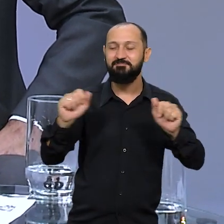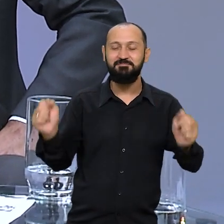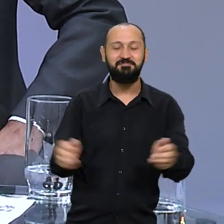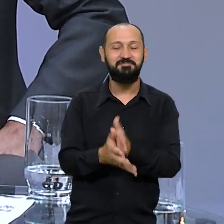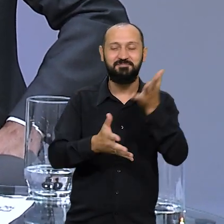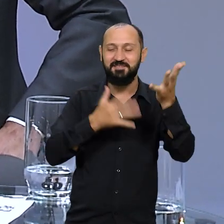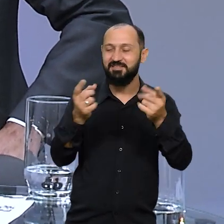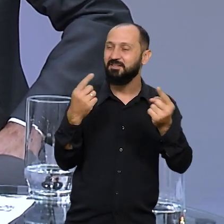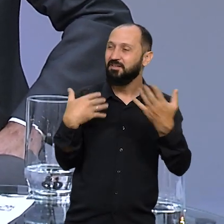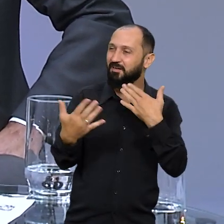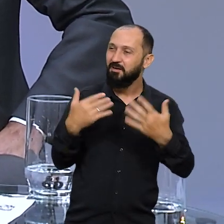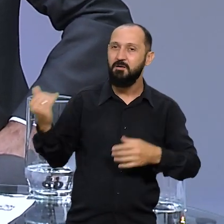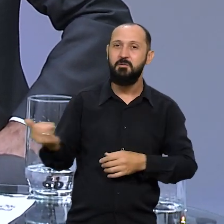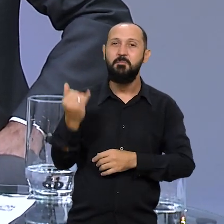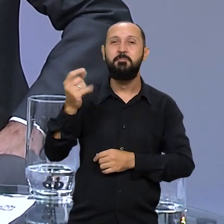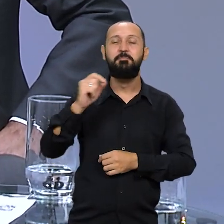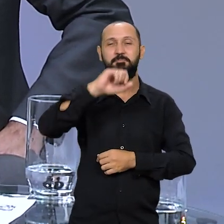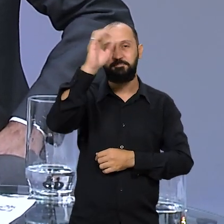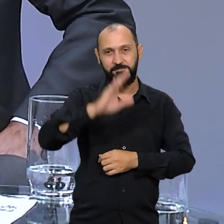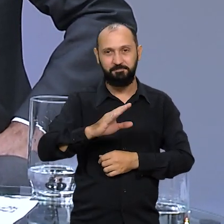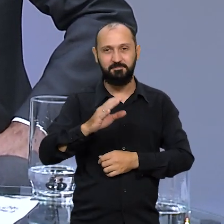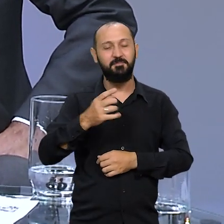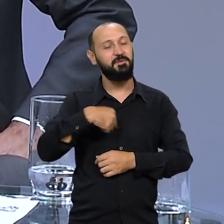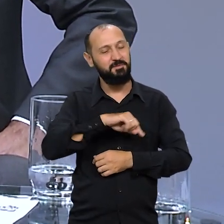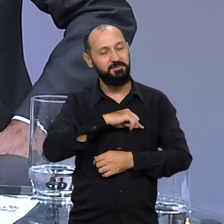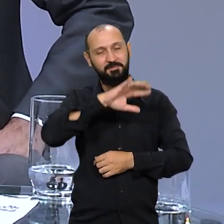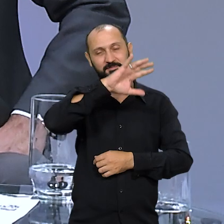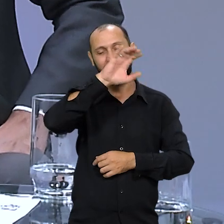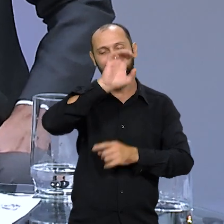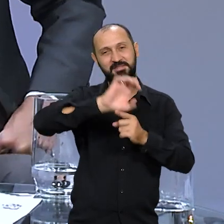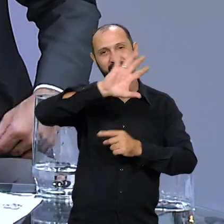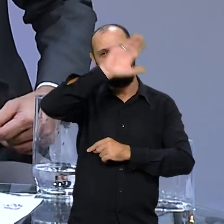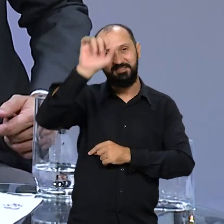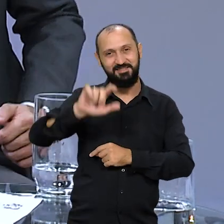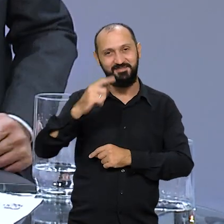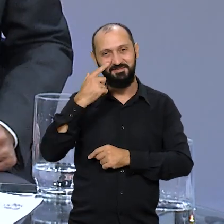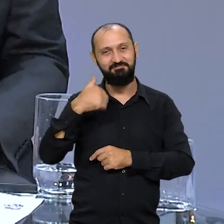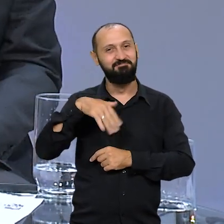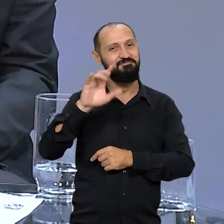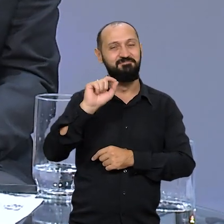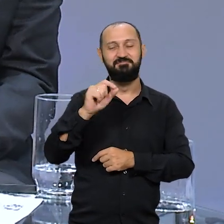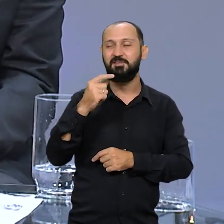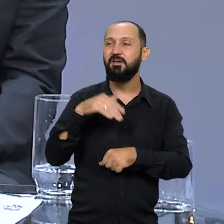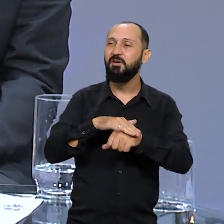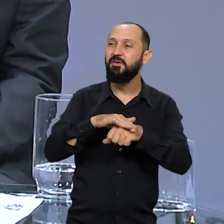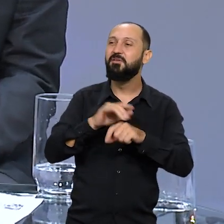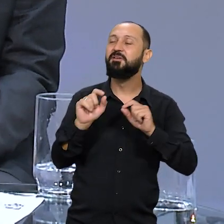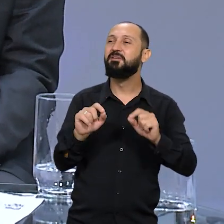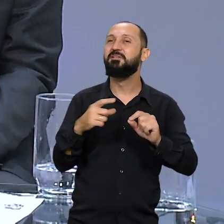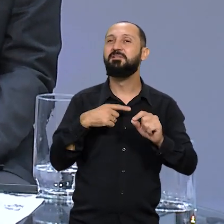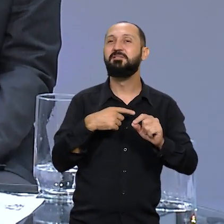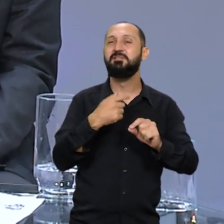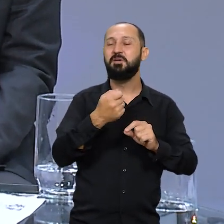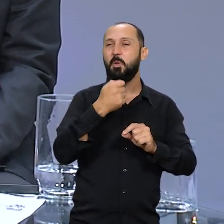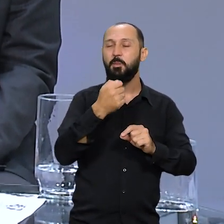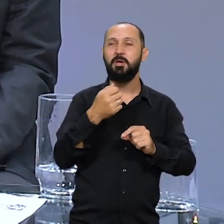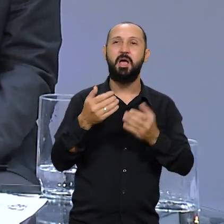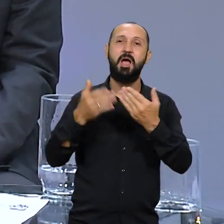Muito bem, a gente volta agora para o nosso segundo e último bloco do Ponto de Vista, discutindo hoje o marco temporal e a sua